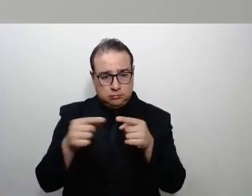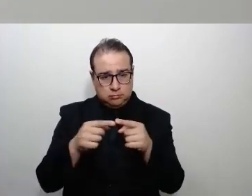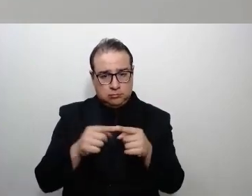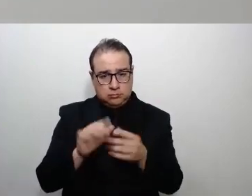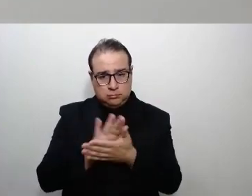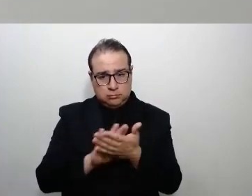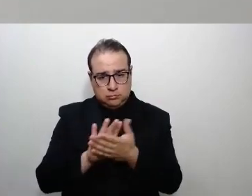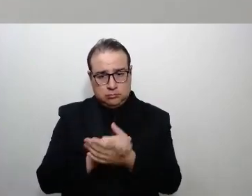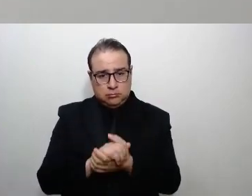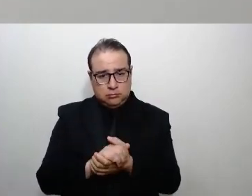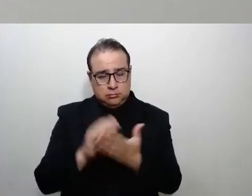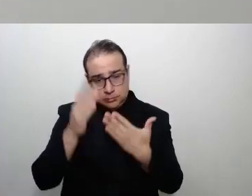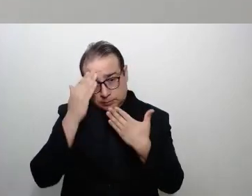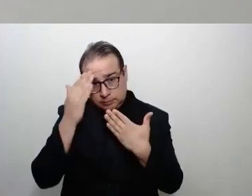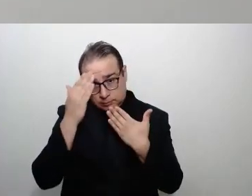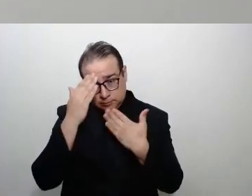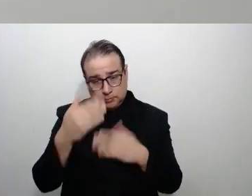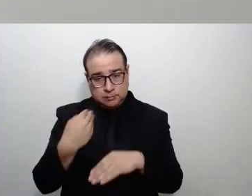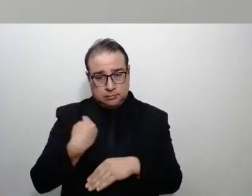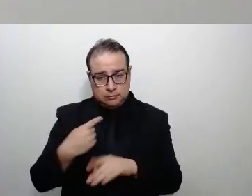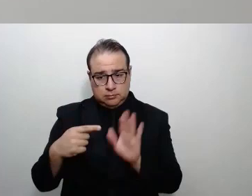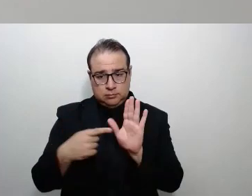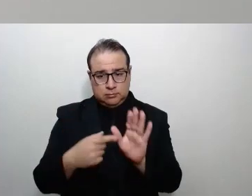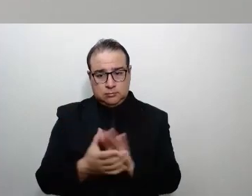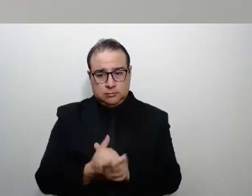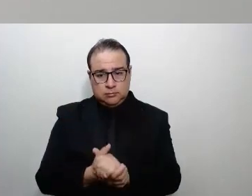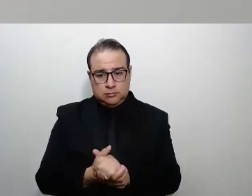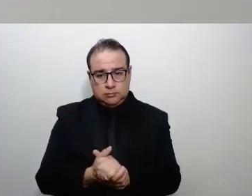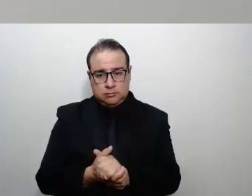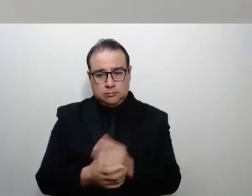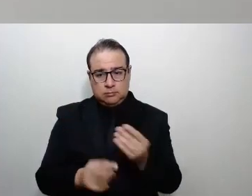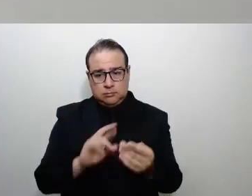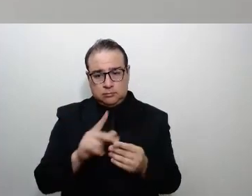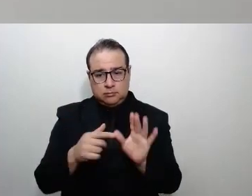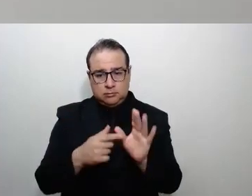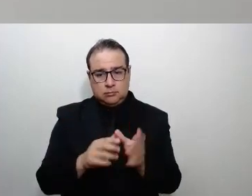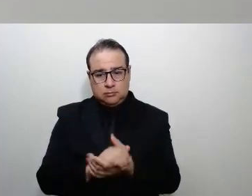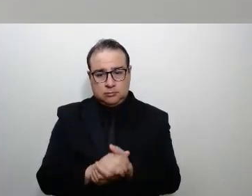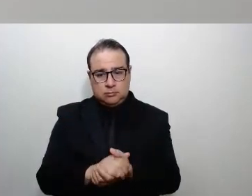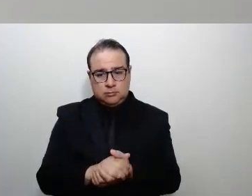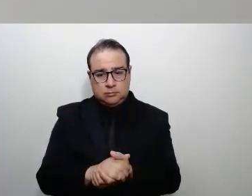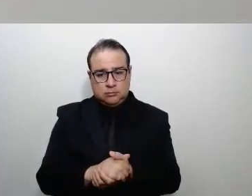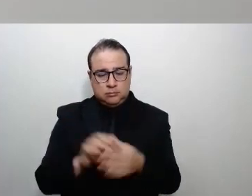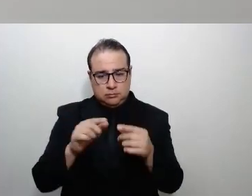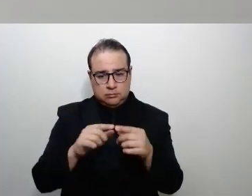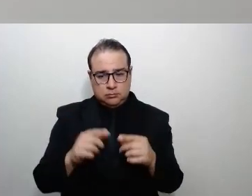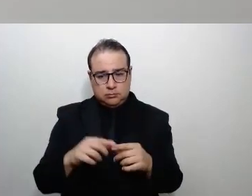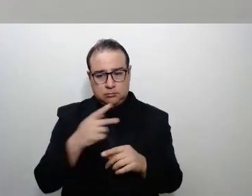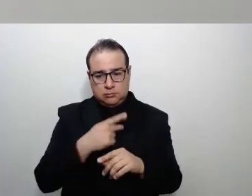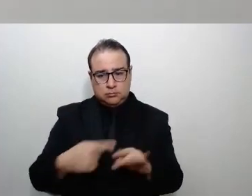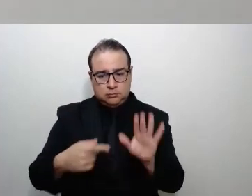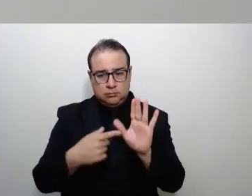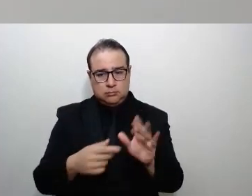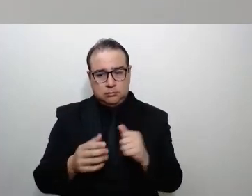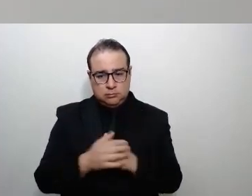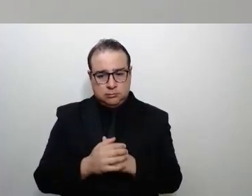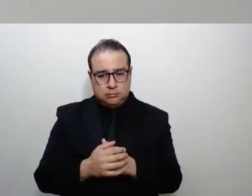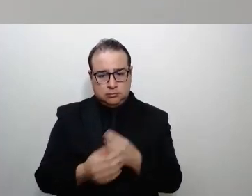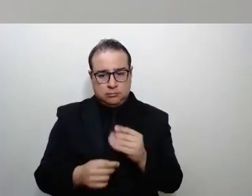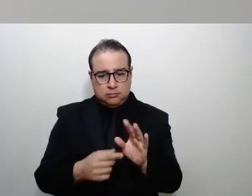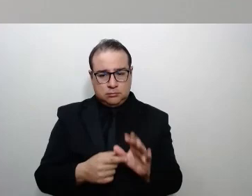quero agradecer a presença de todos também aproveitar para cumprimentar na pessoa do presidente da associação